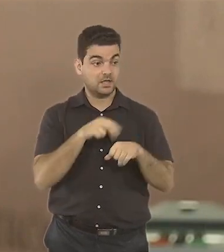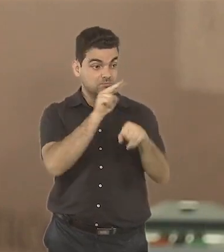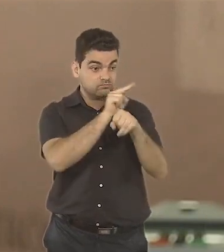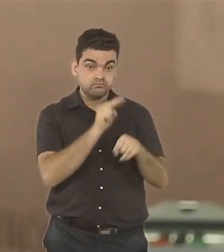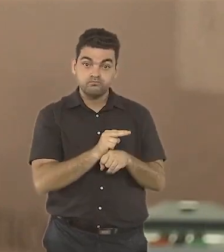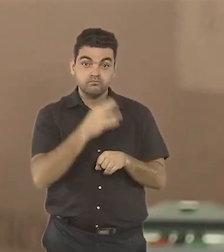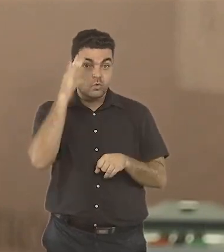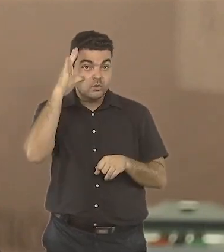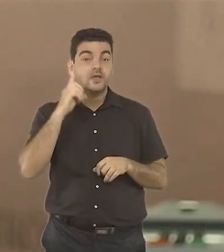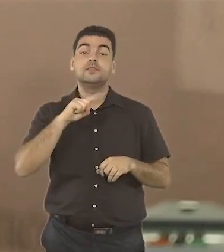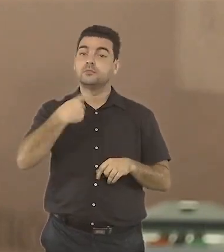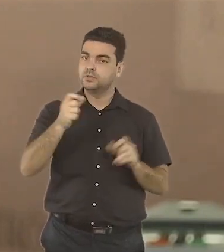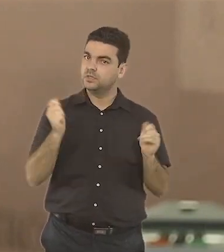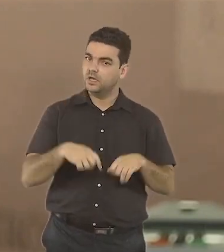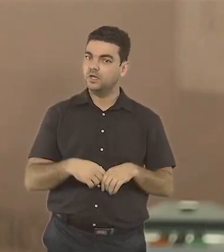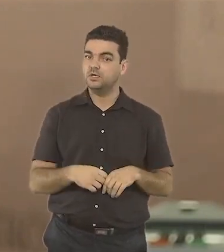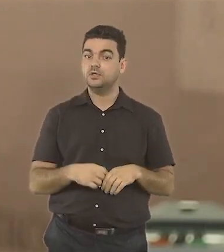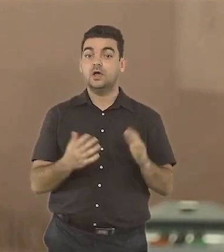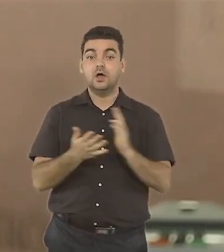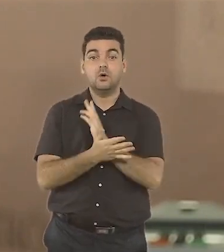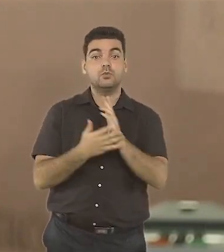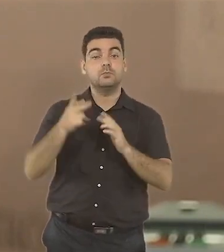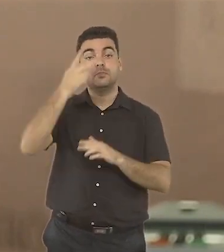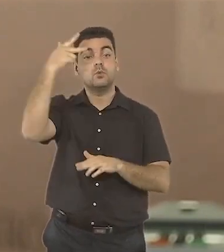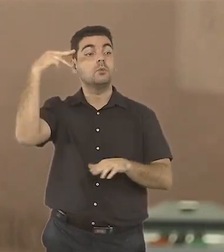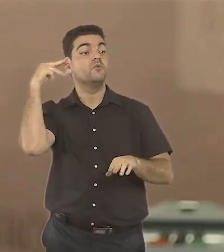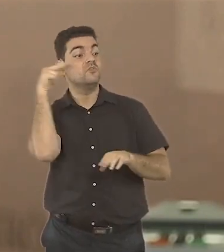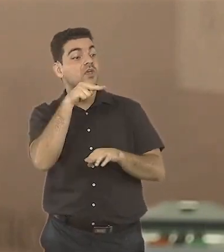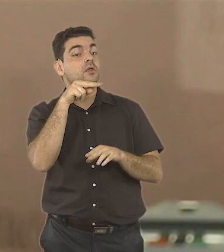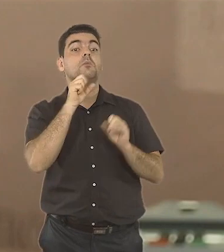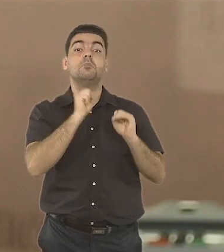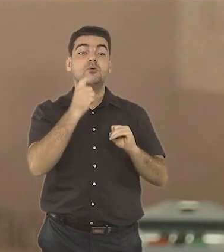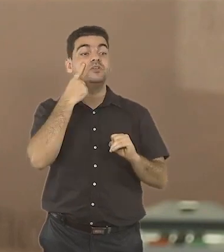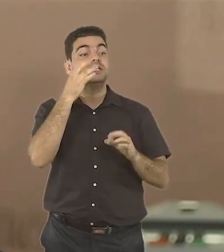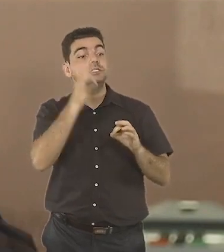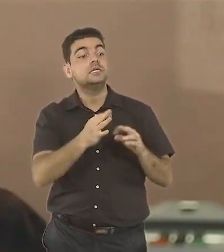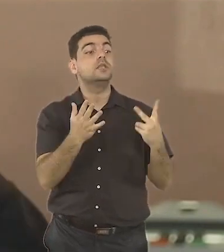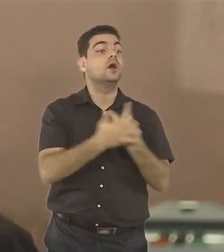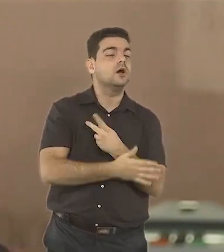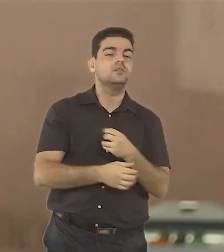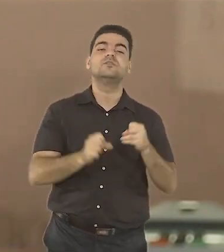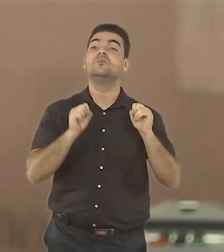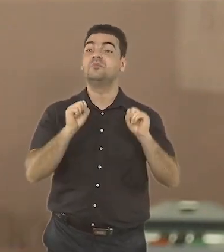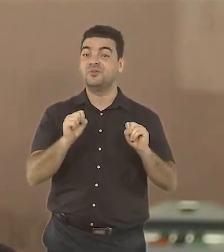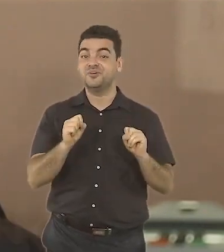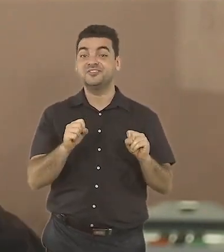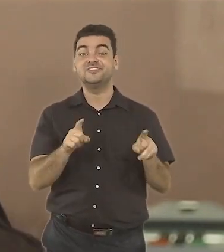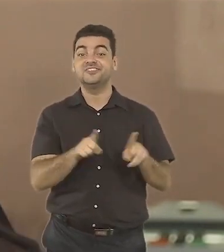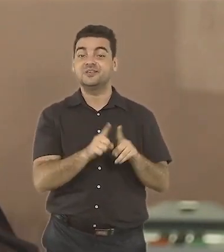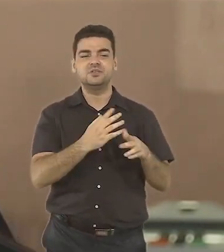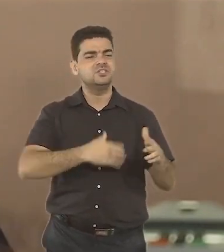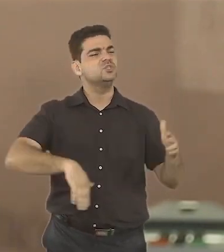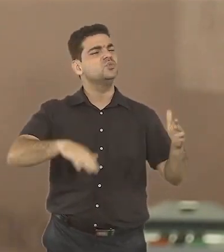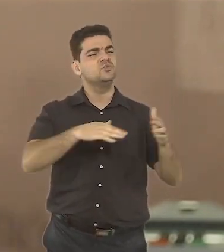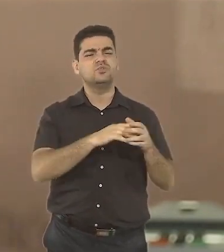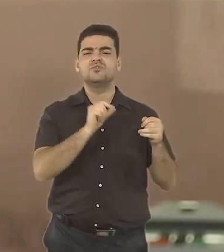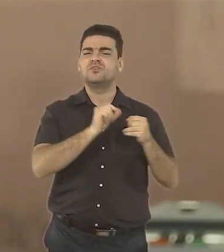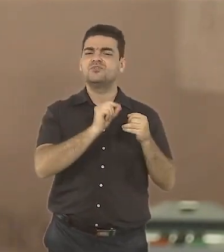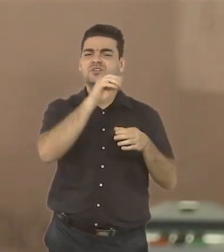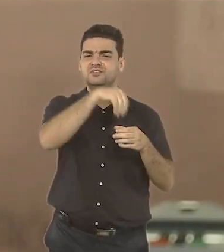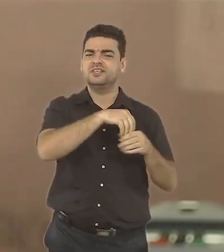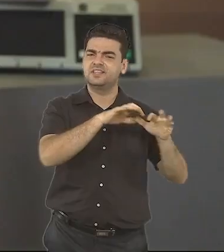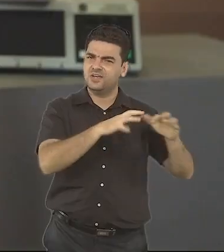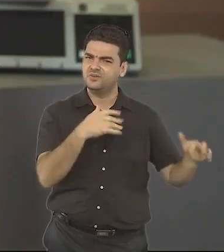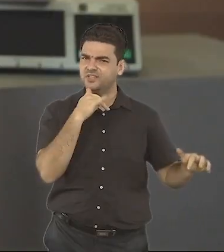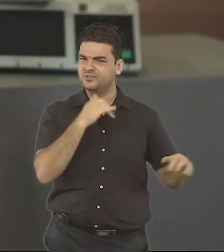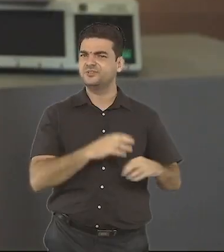auditável, ou seja, observadores externos podem conferir a correção de tudo o que está sendo